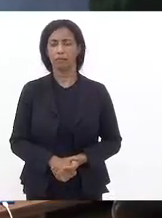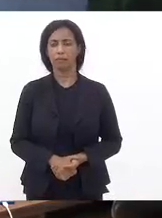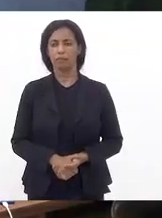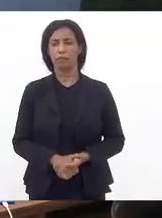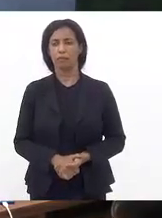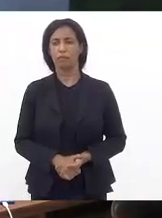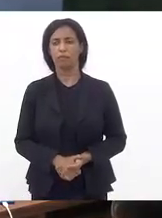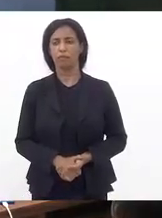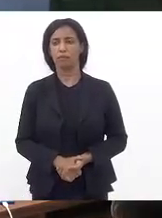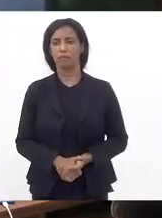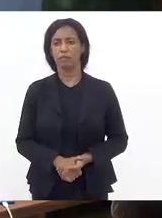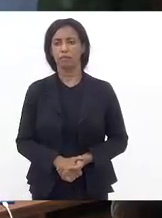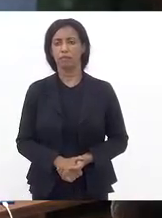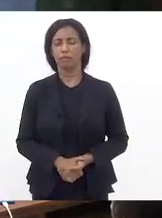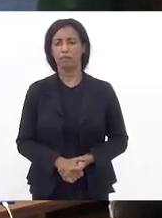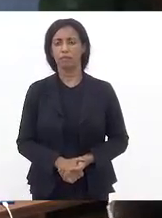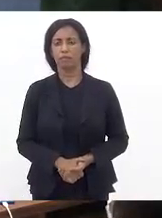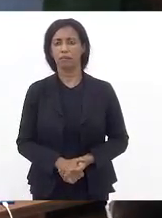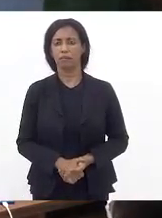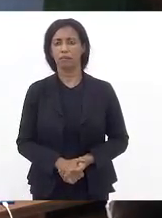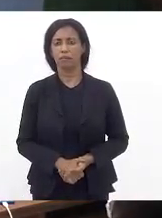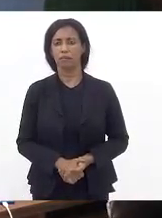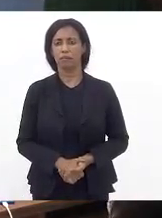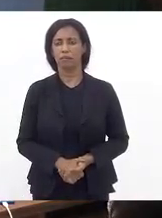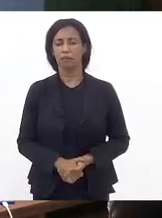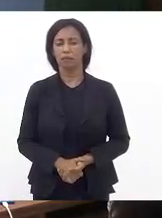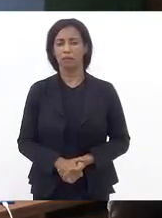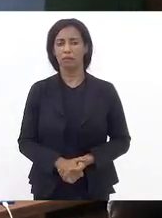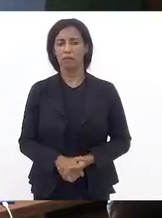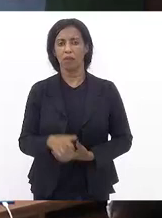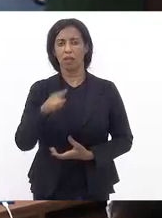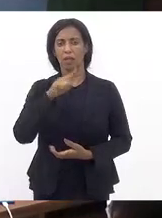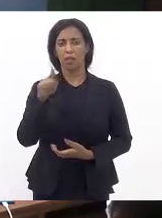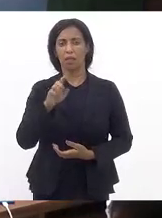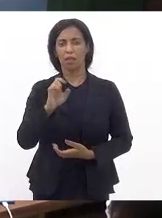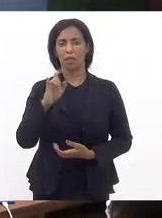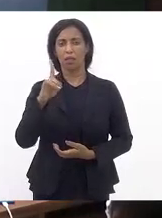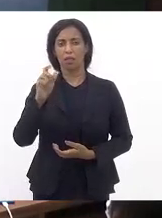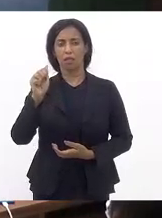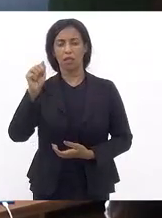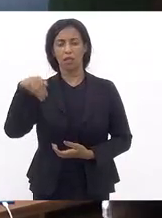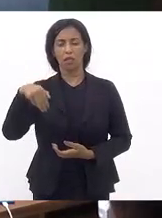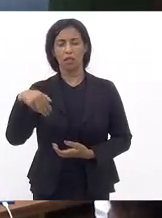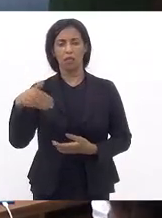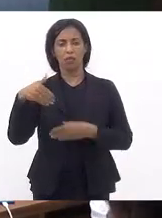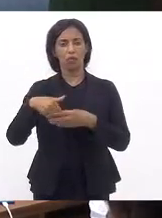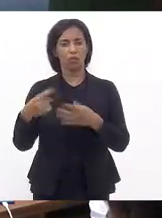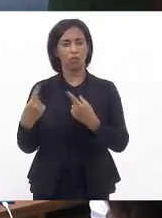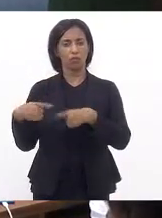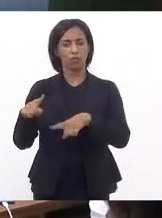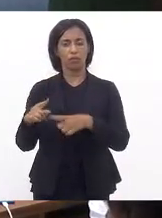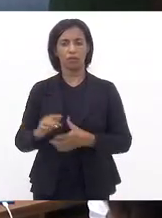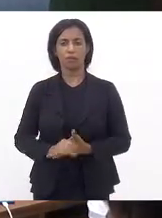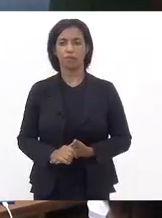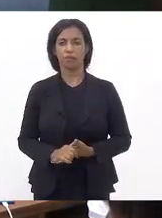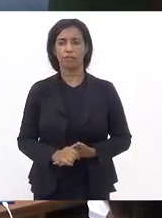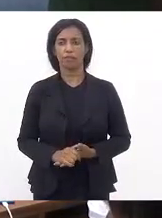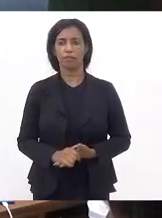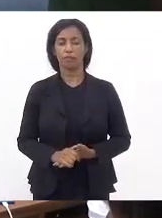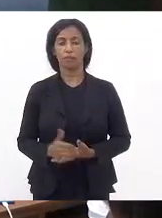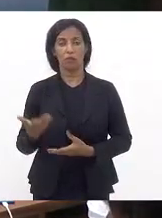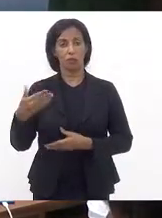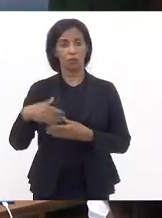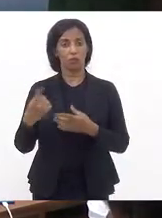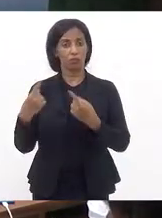verdão voto de ver gênero Pode vamos ver se pode falar Deputado não eu